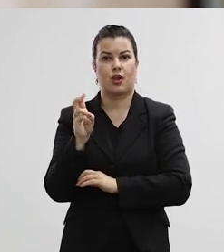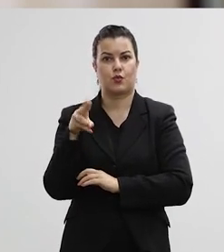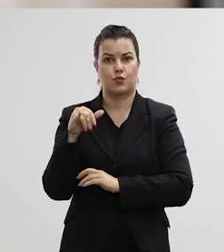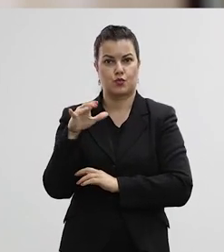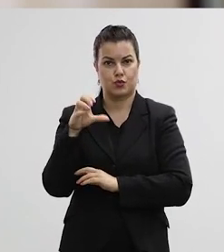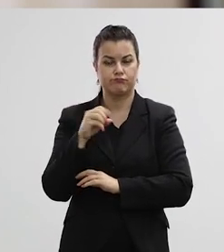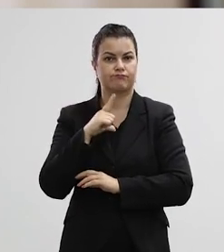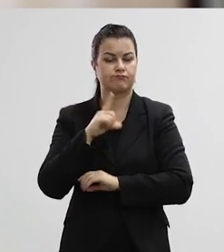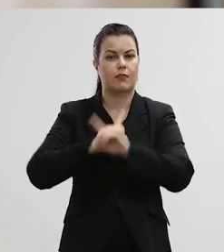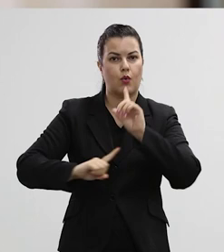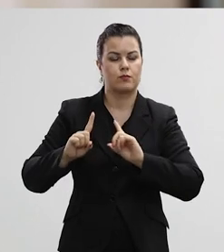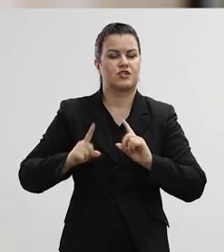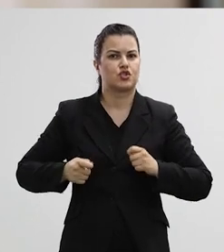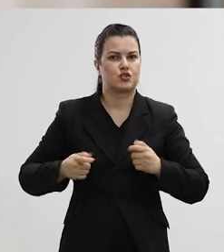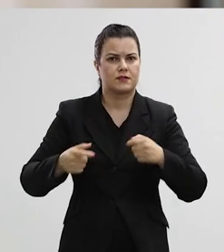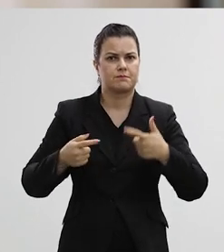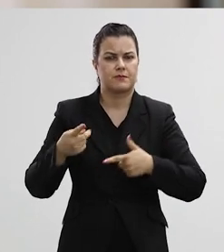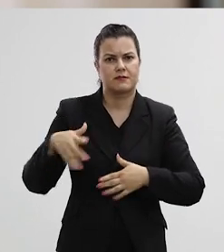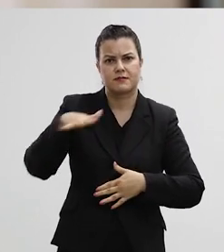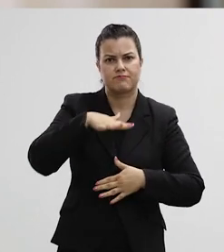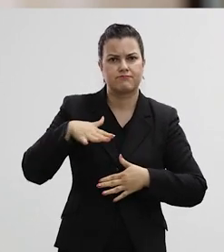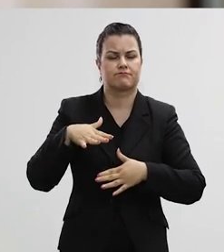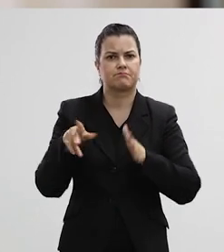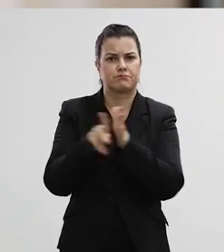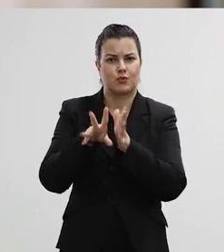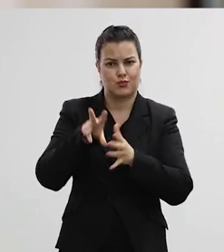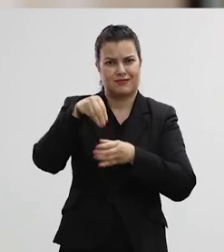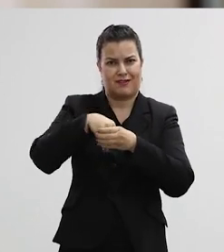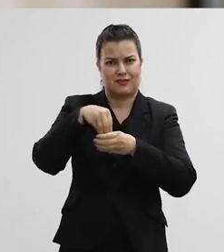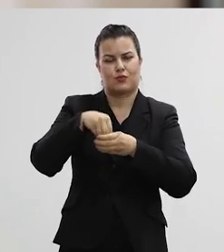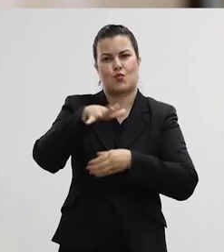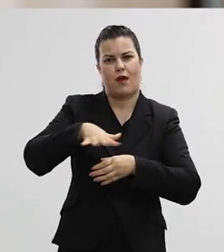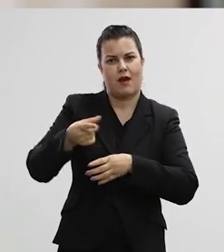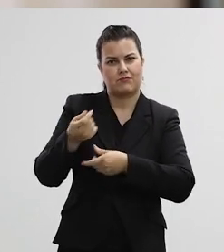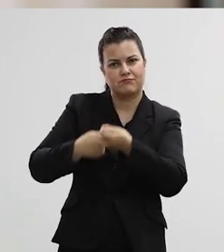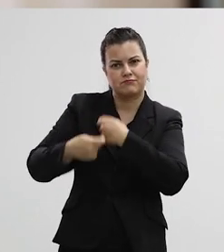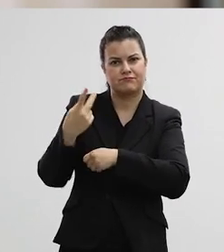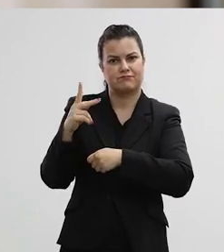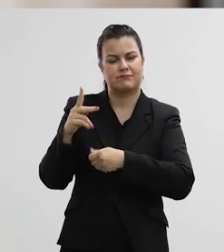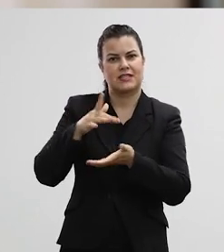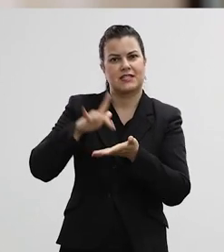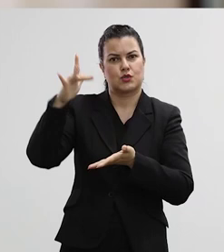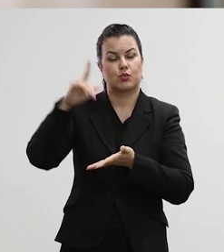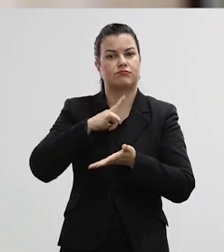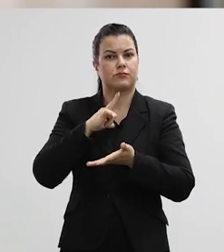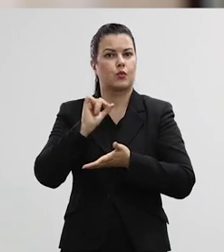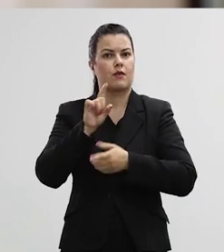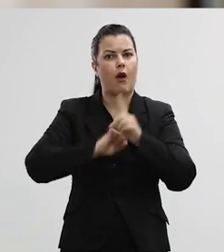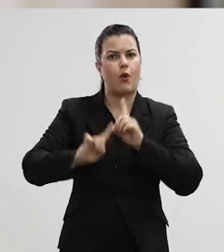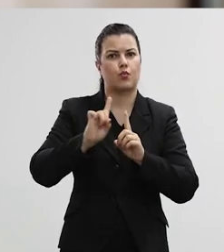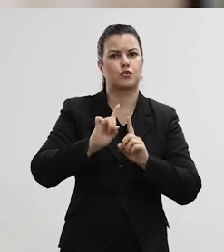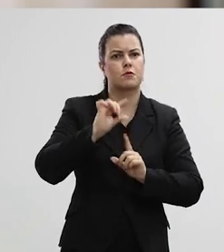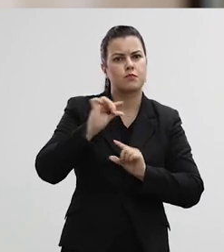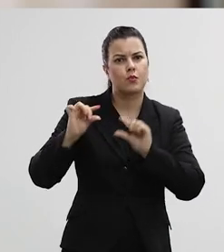centralizada dessas contas fazendo com que despesas relacionadas aos recursos livres do Tesouro sejam em parte